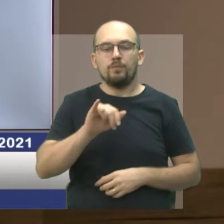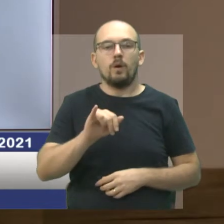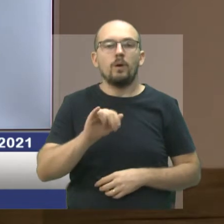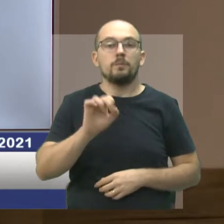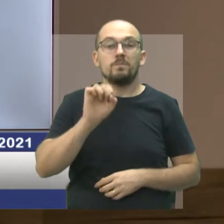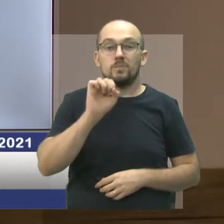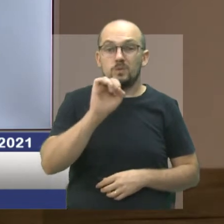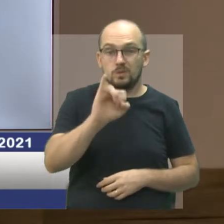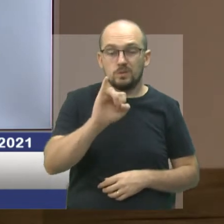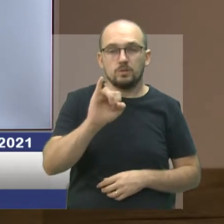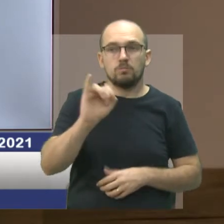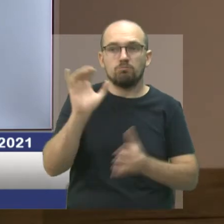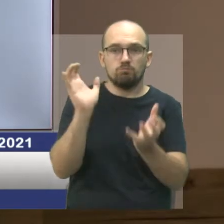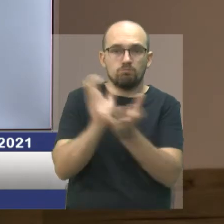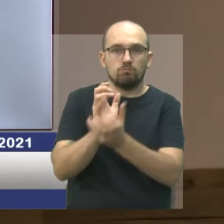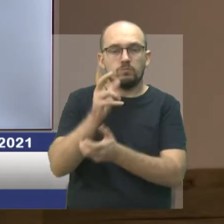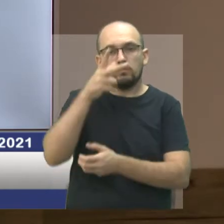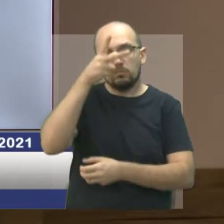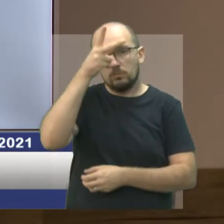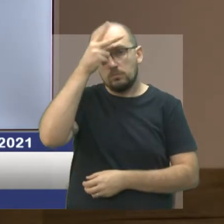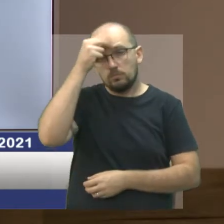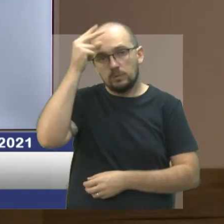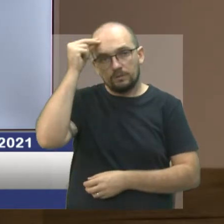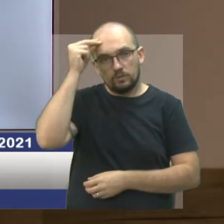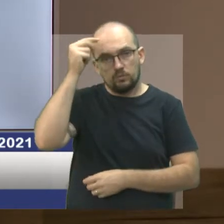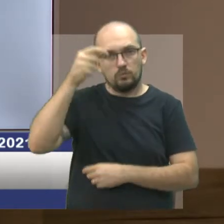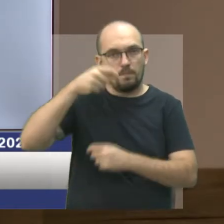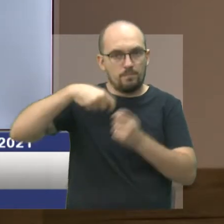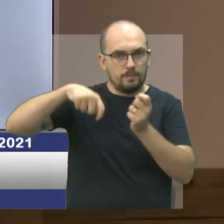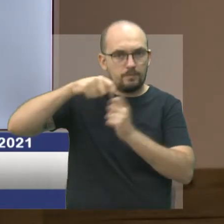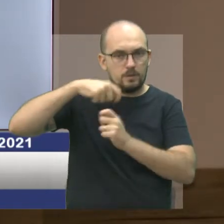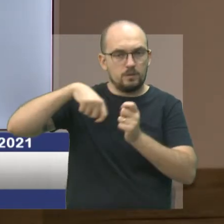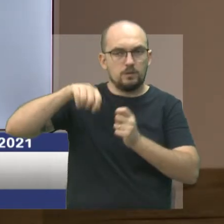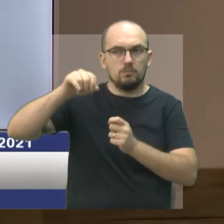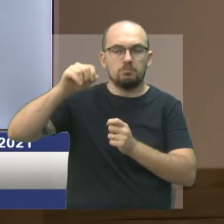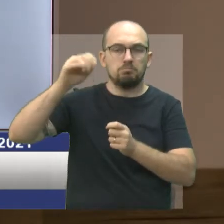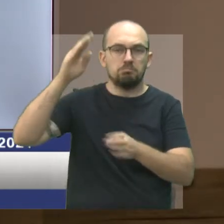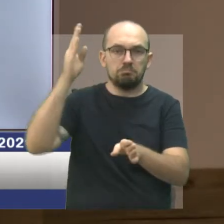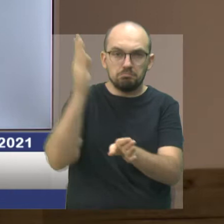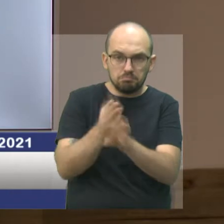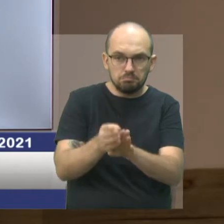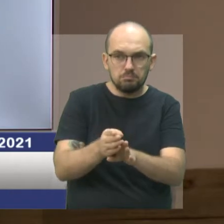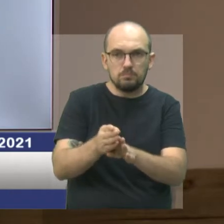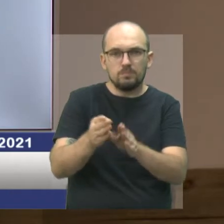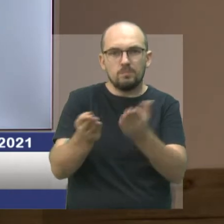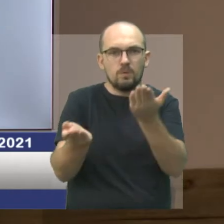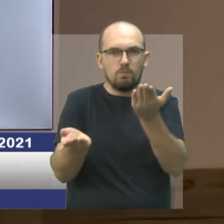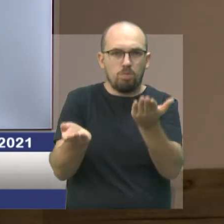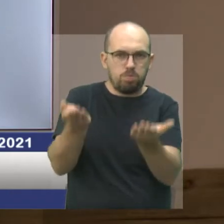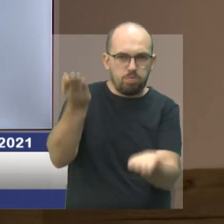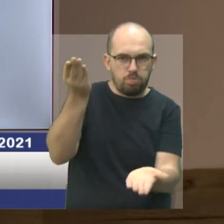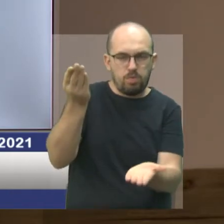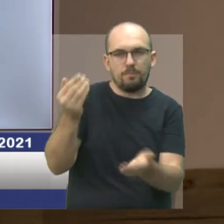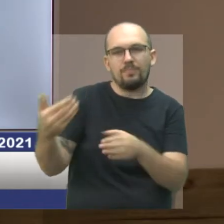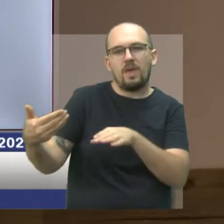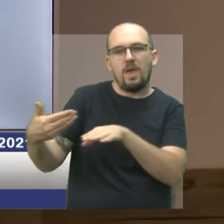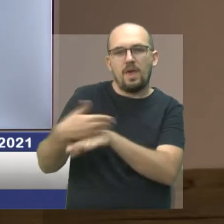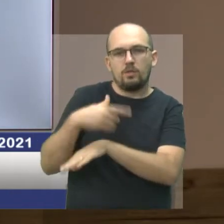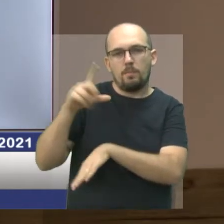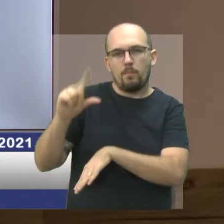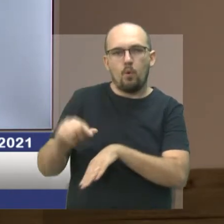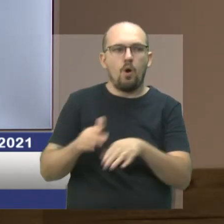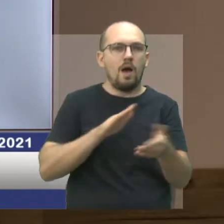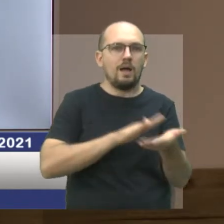caso a administração municipal identifique um desequilíbrio das contas públicas, o que ela precisa